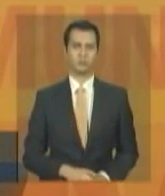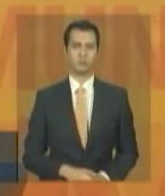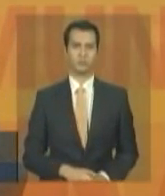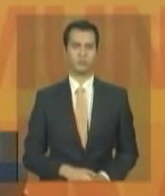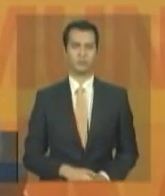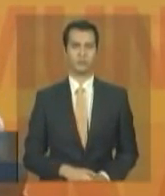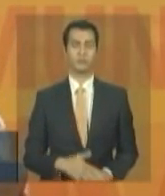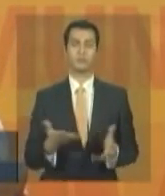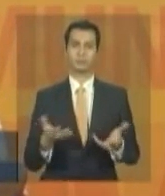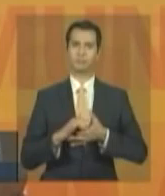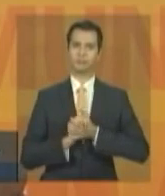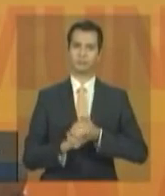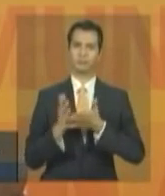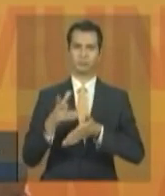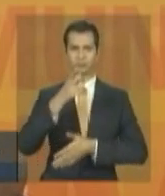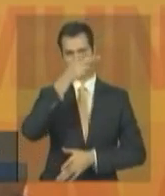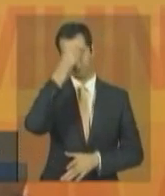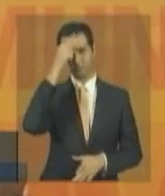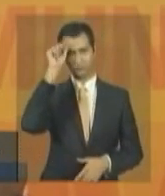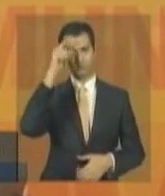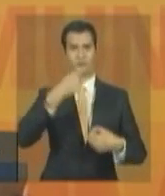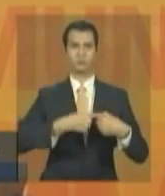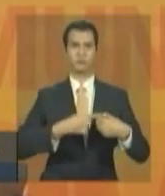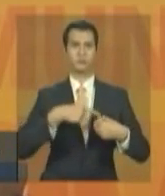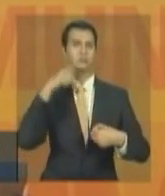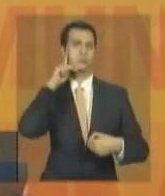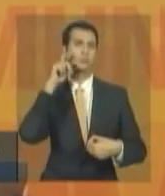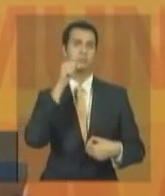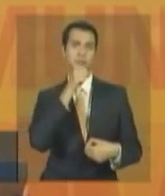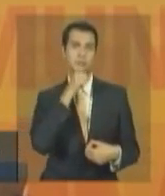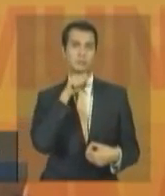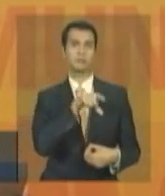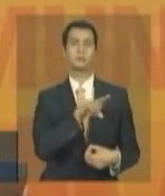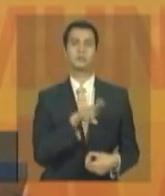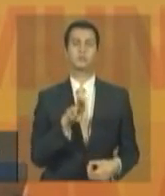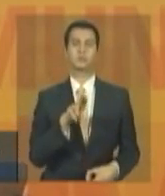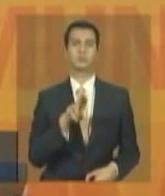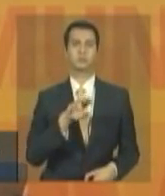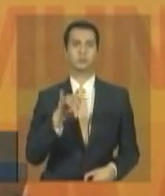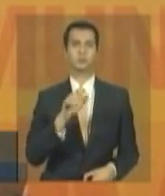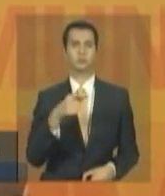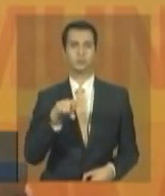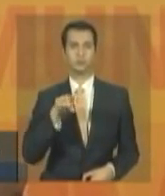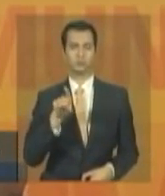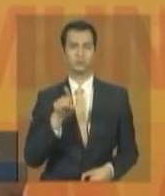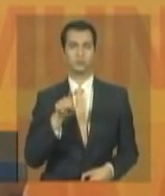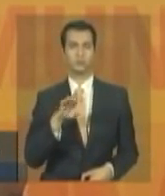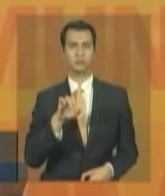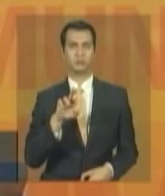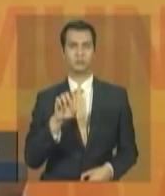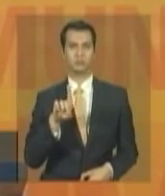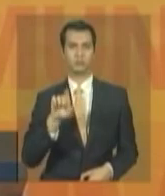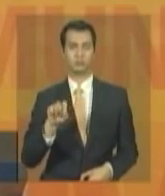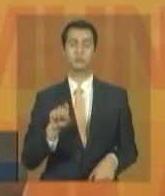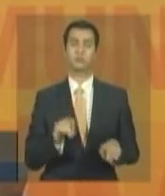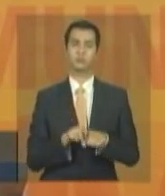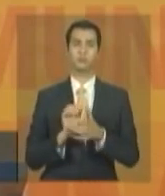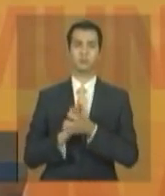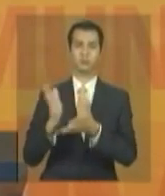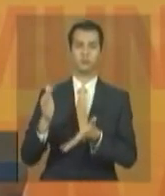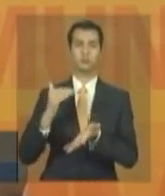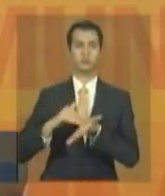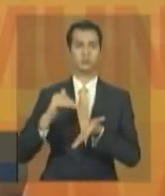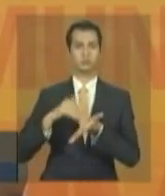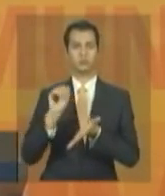Gostaria de cumprimentar o prefeito de Porto Velho, Roberto Eduardo Sobrinho, a nossa secretária nacional